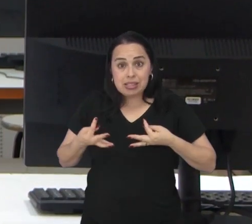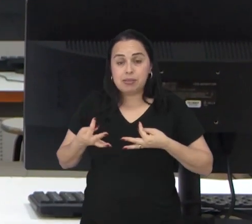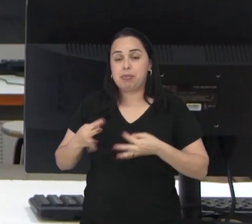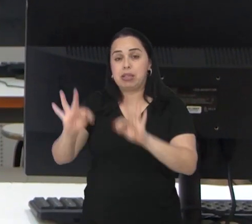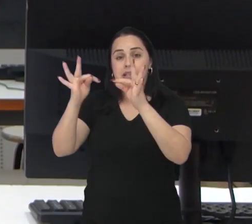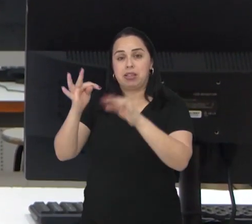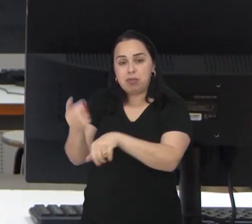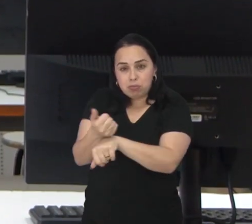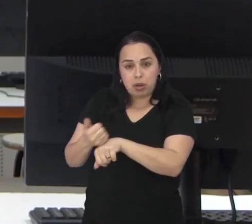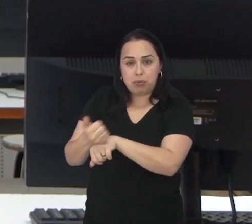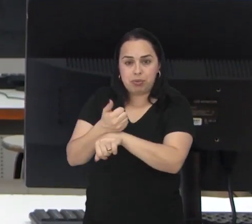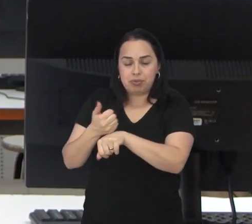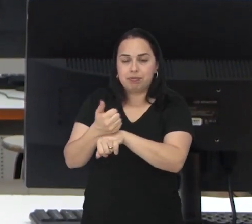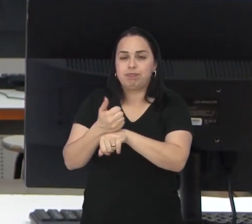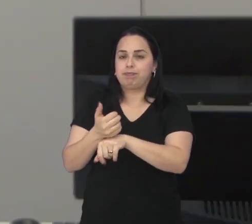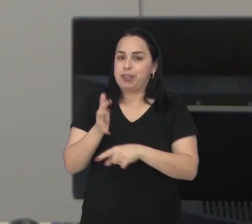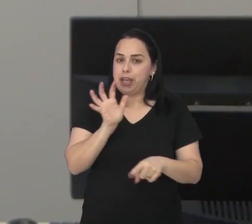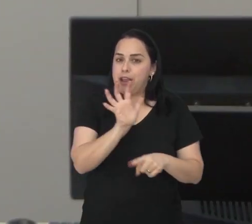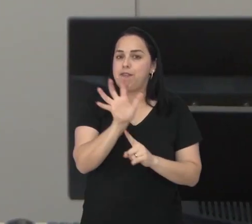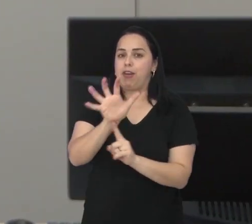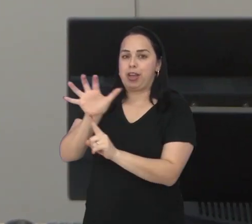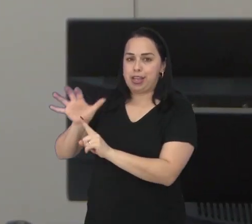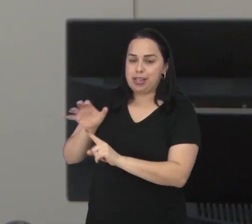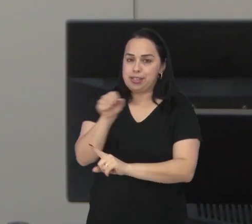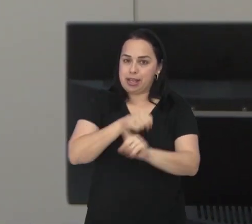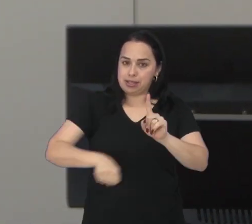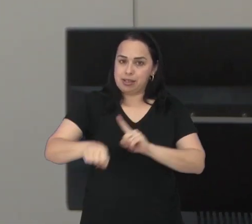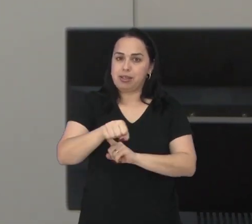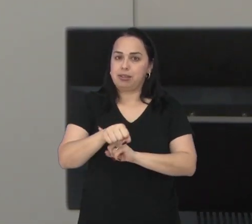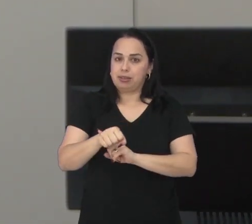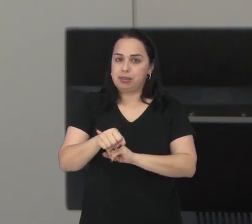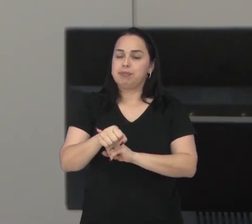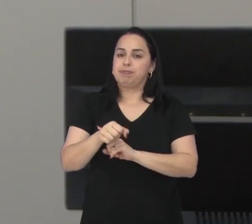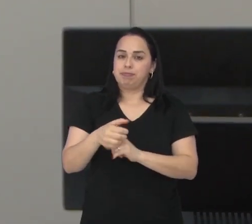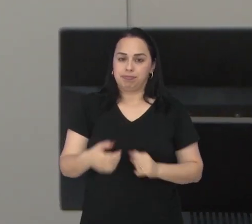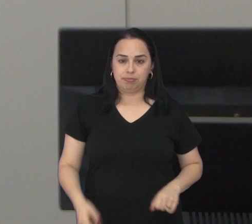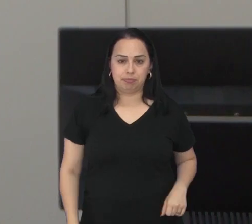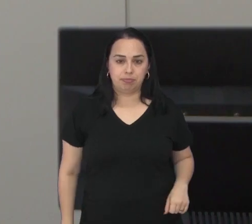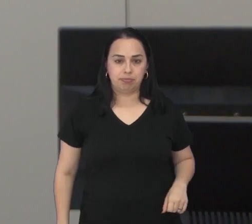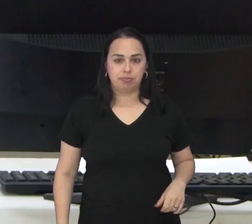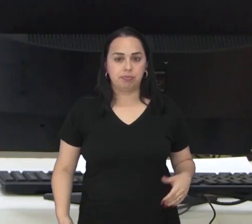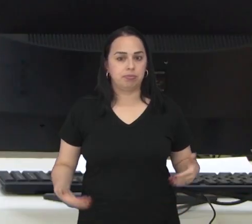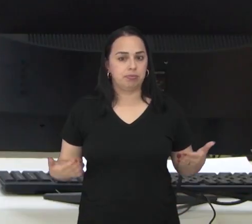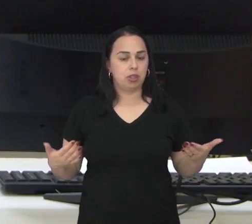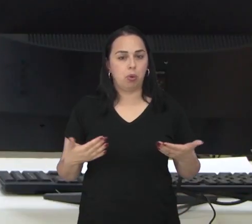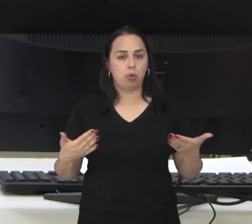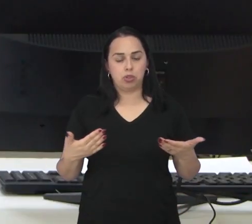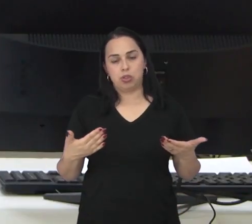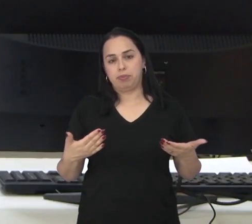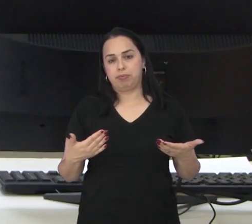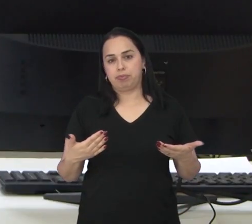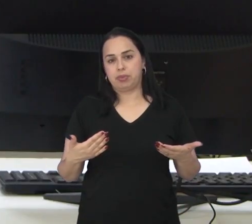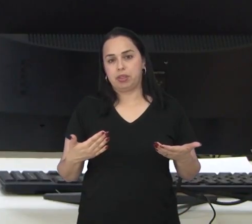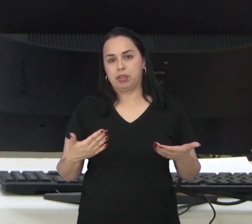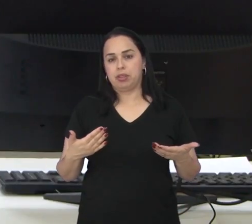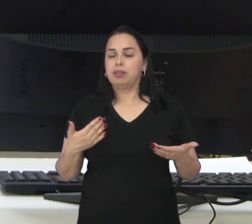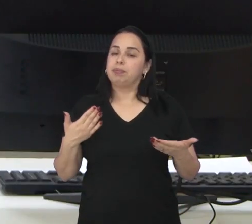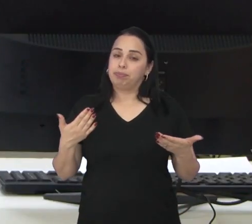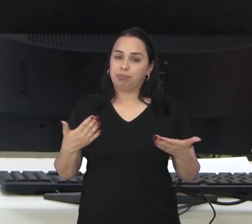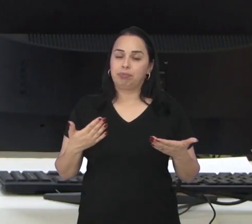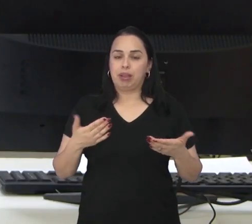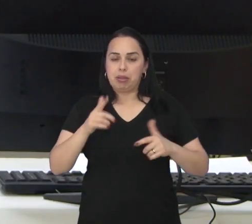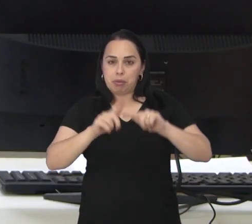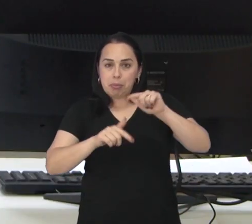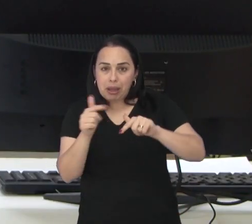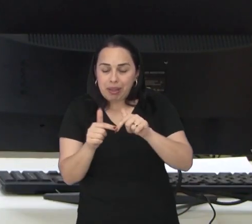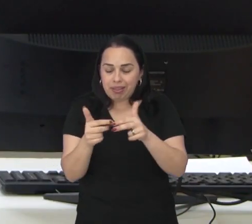números refletem a mudança da sociedade e o impacto das transformações digitais. Até mesmo hoje a gente nossos